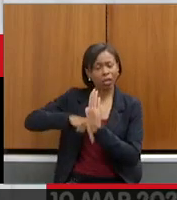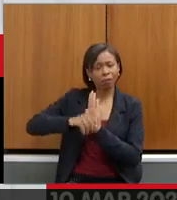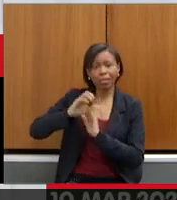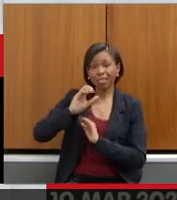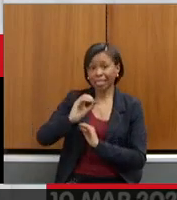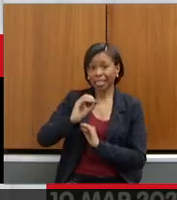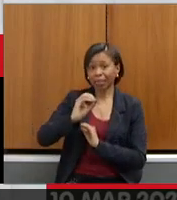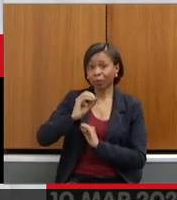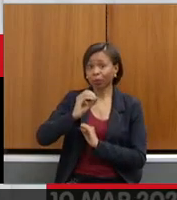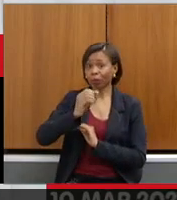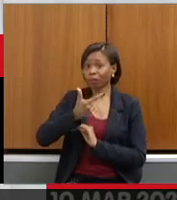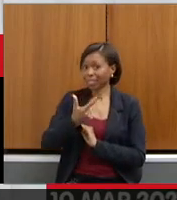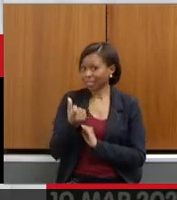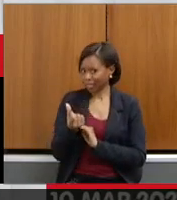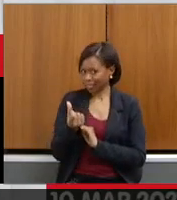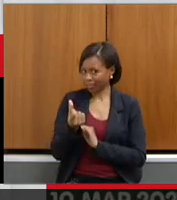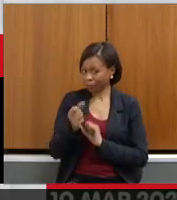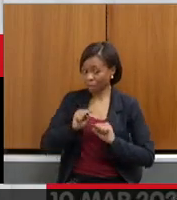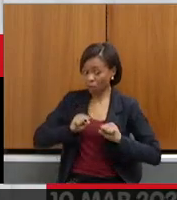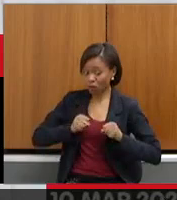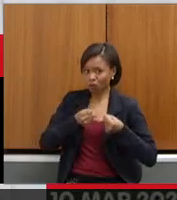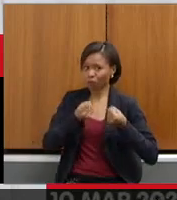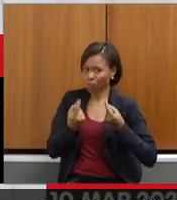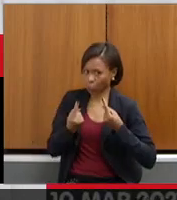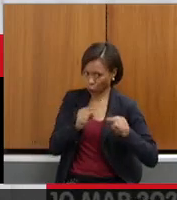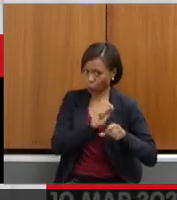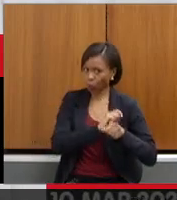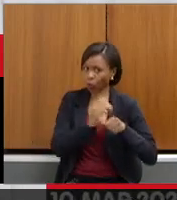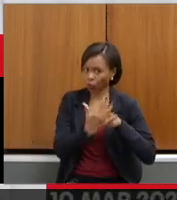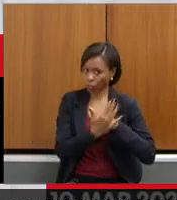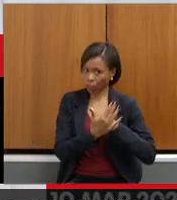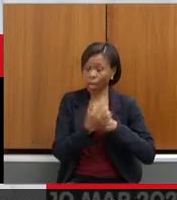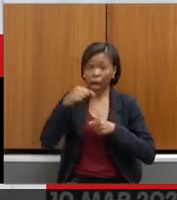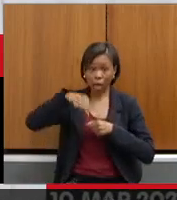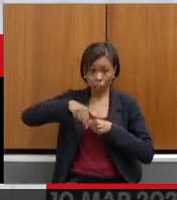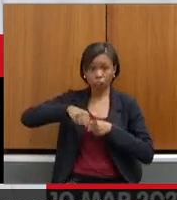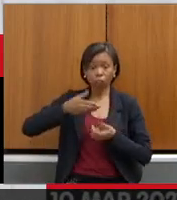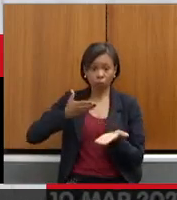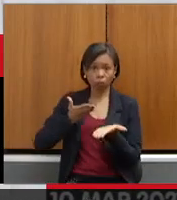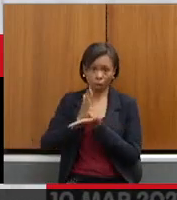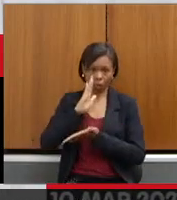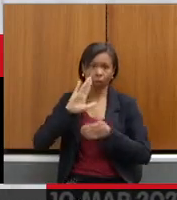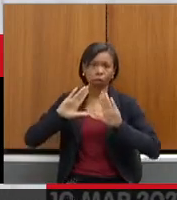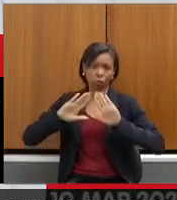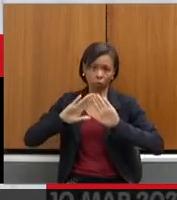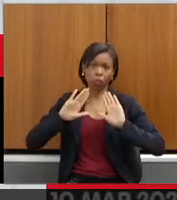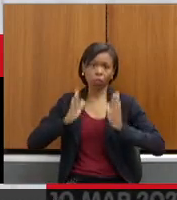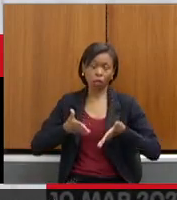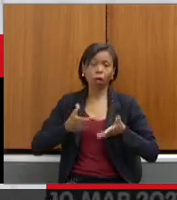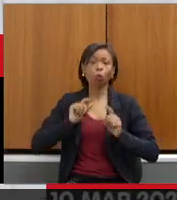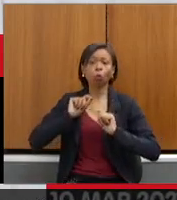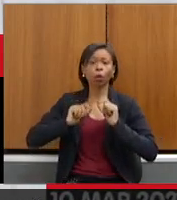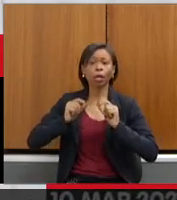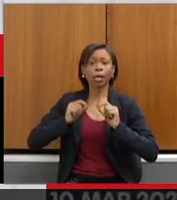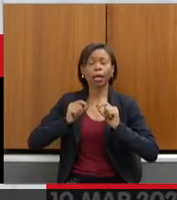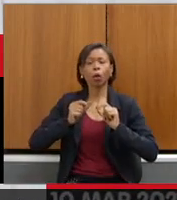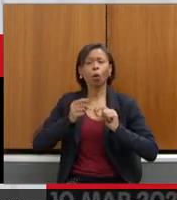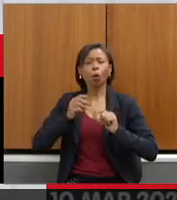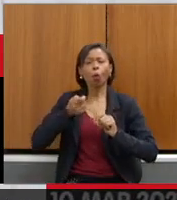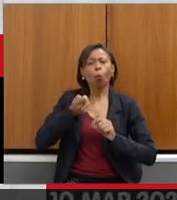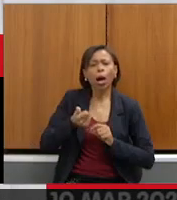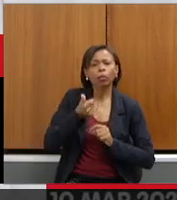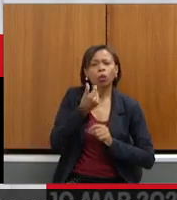enfrentamento à convite inclusive passando por essa casa que foi a abertura de Quase 1 bilhão de